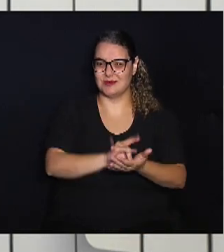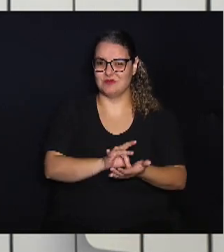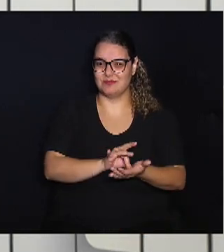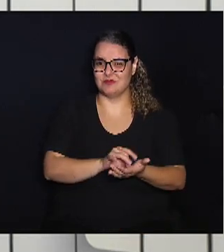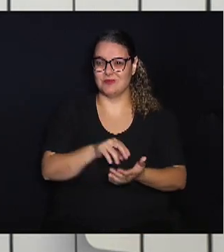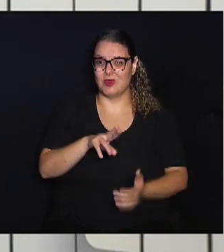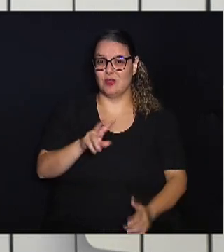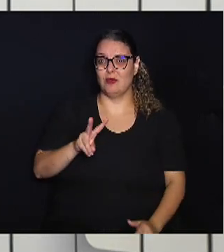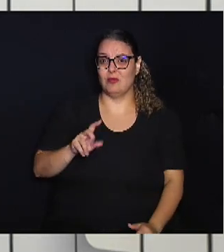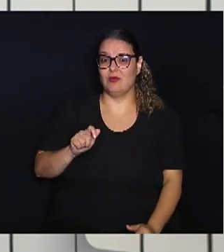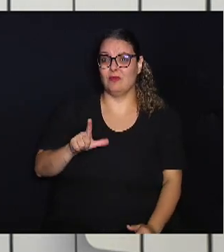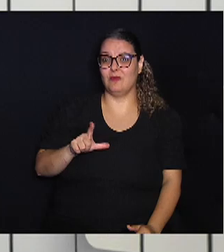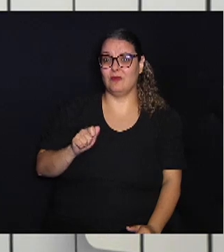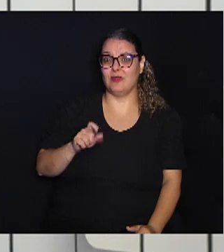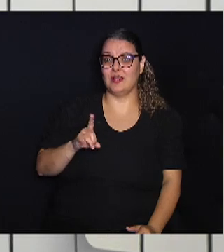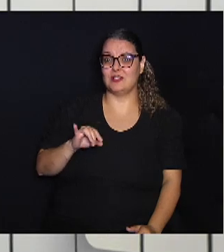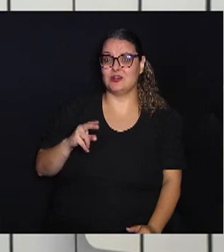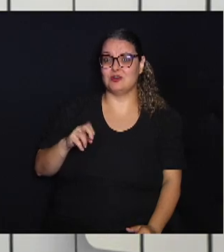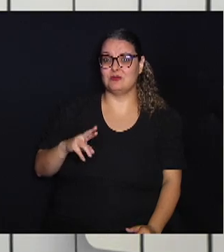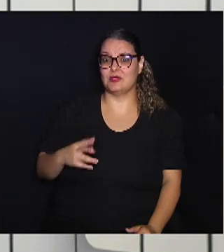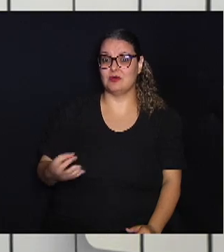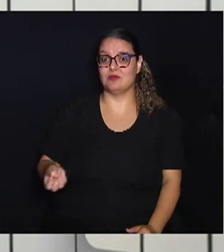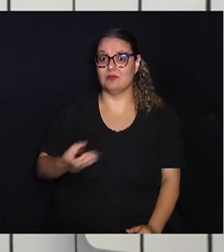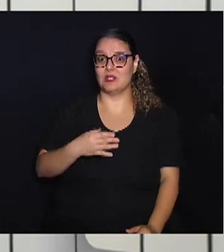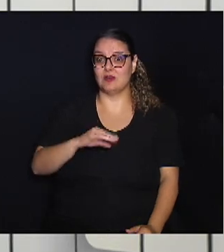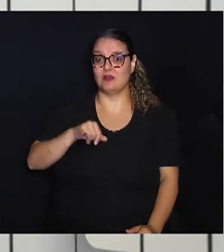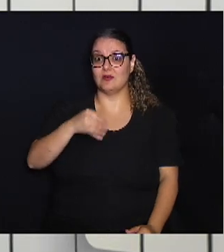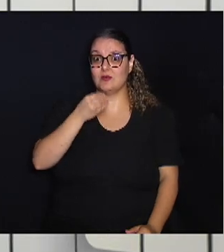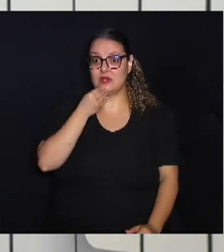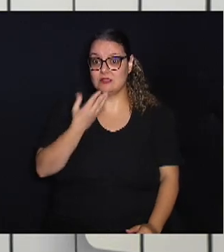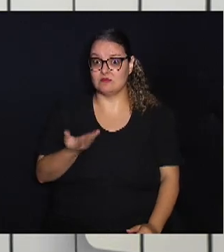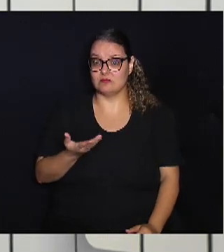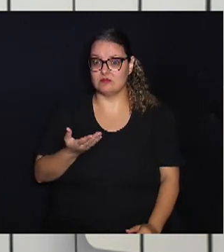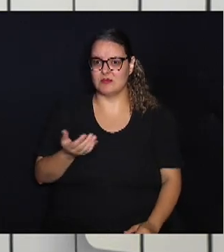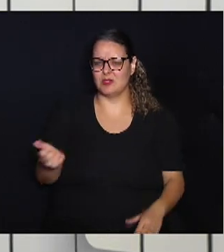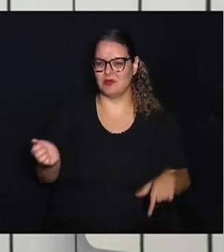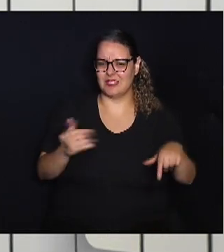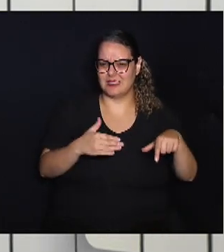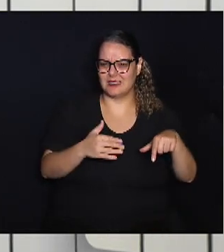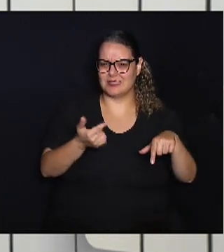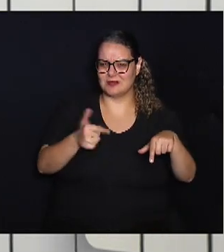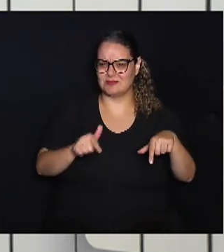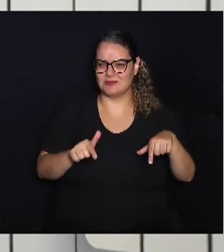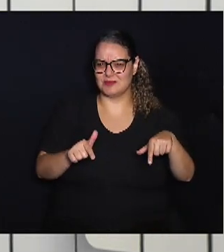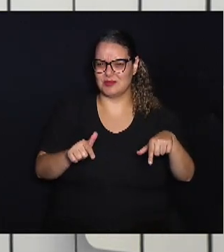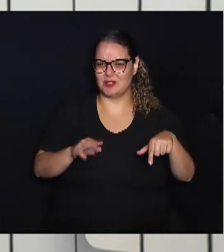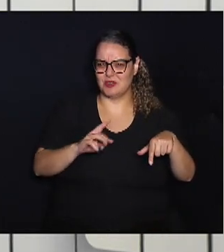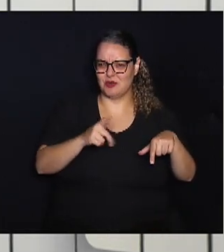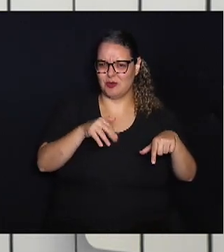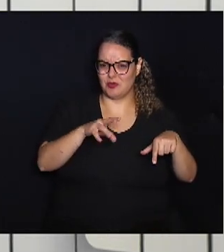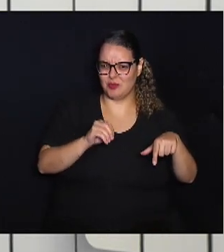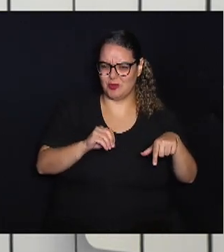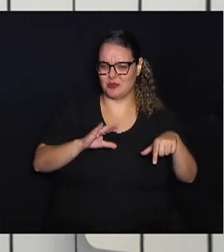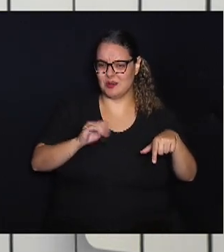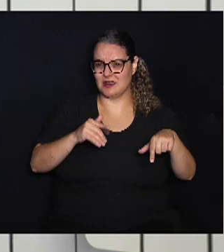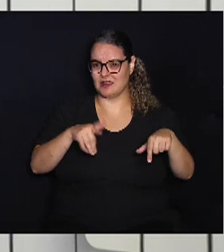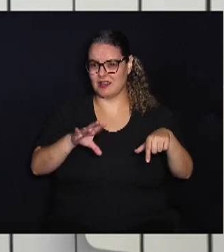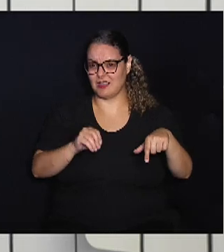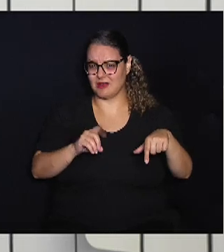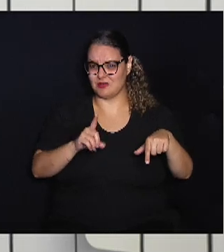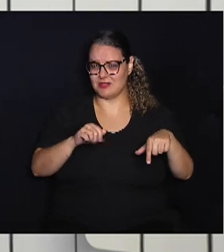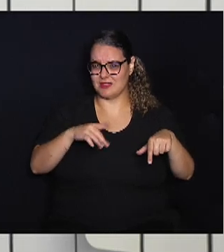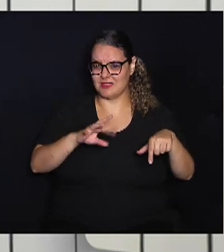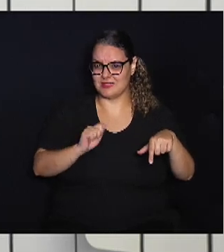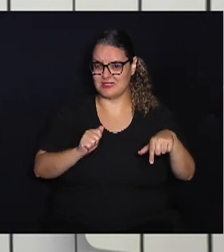ou o Vladimir vai ganhar uma nova oportunidade? E o ataque, será que continua com Bruno Mendes e Caio Dantas, sem